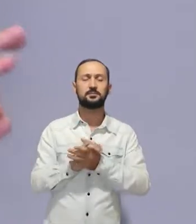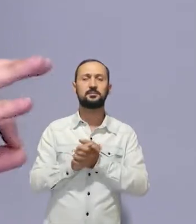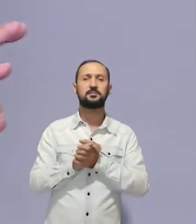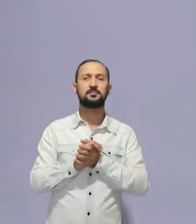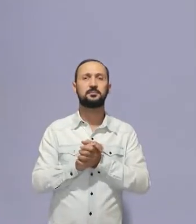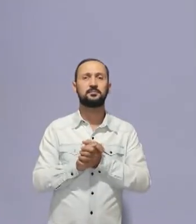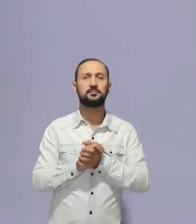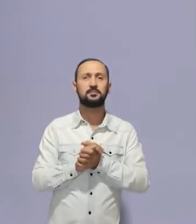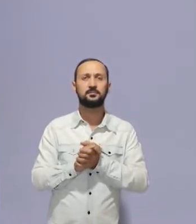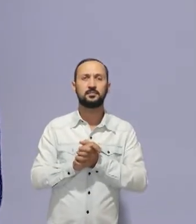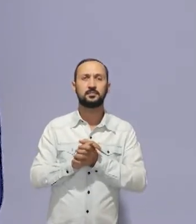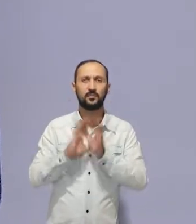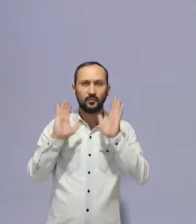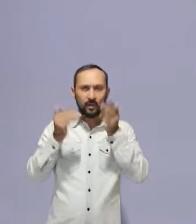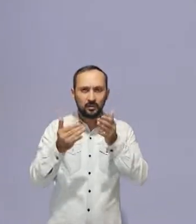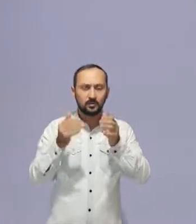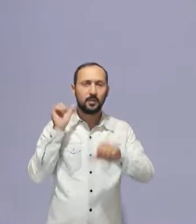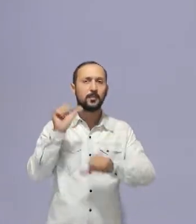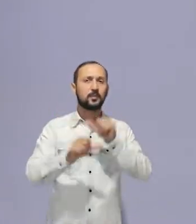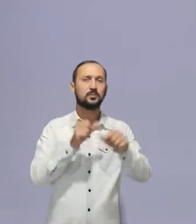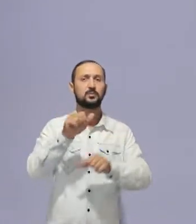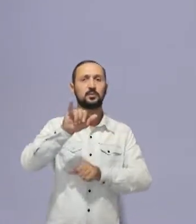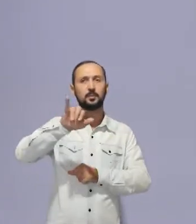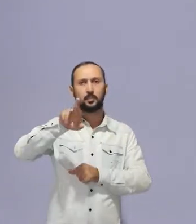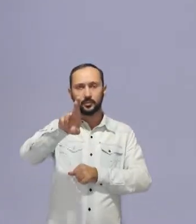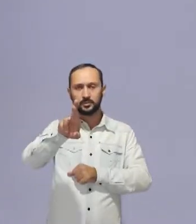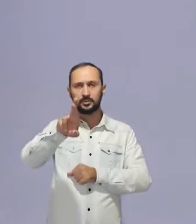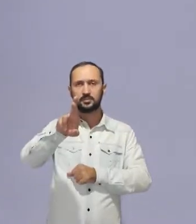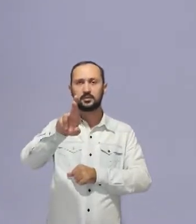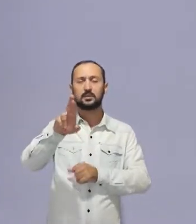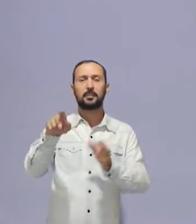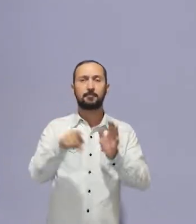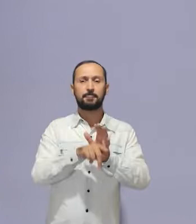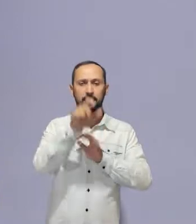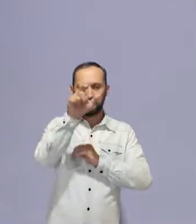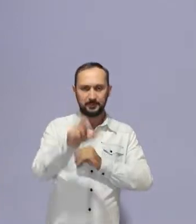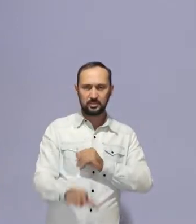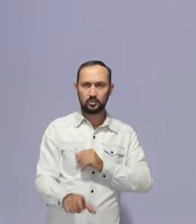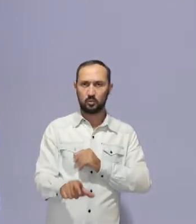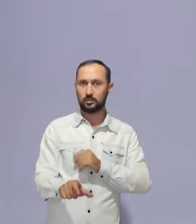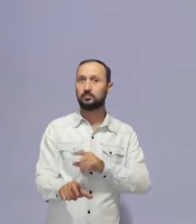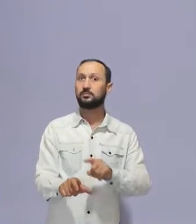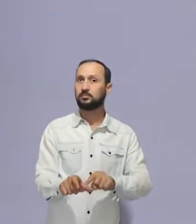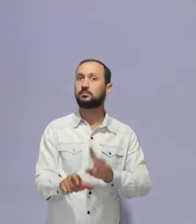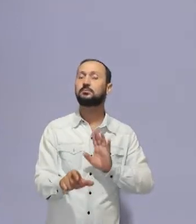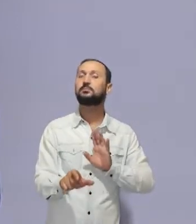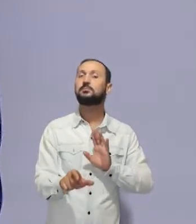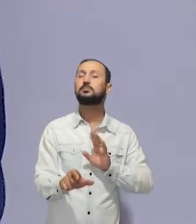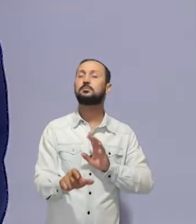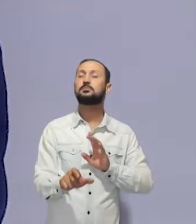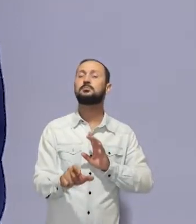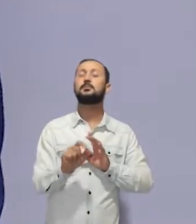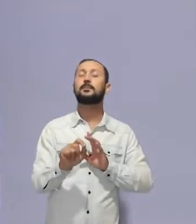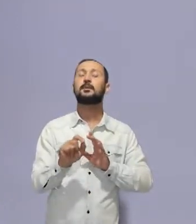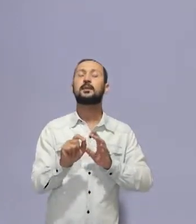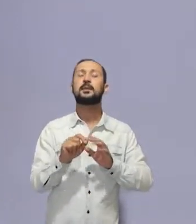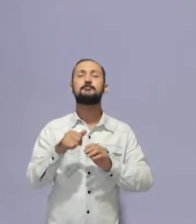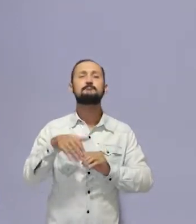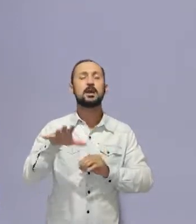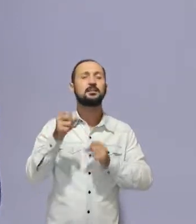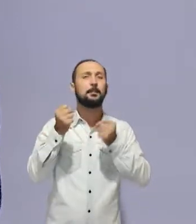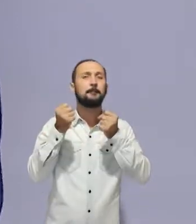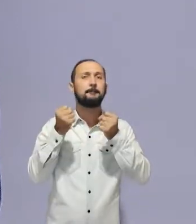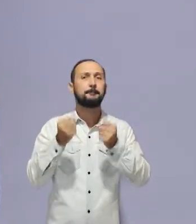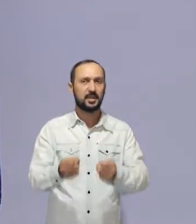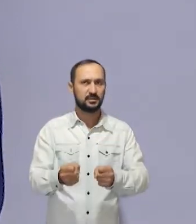pegar da reforma do imposto de renda da pessoa física, que é, sem dúvidas, dentro do imposto de renda, a que mais ainda